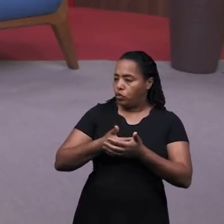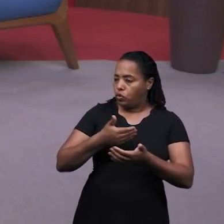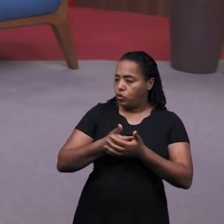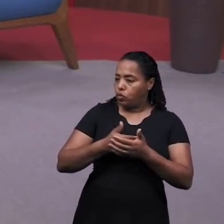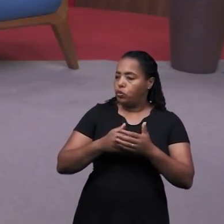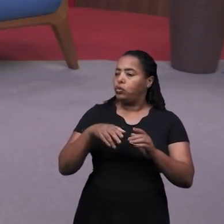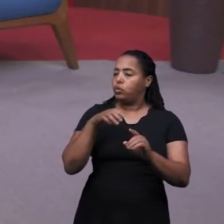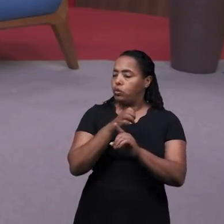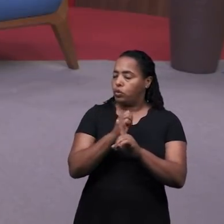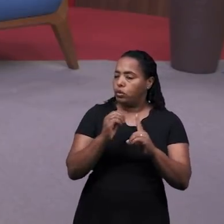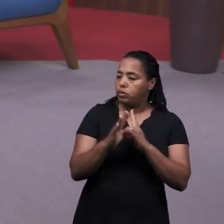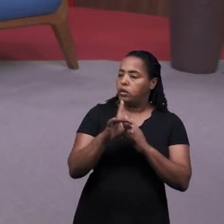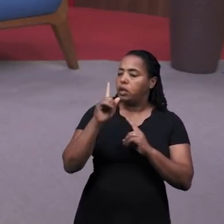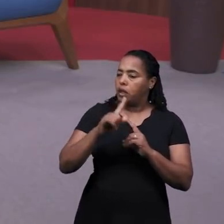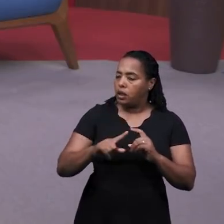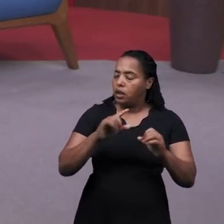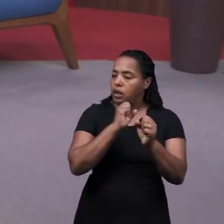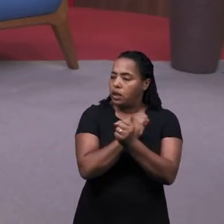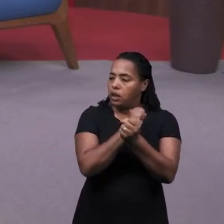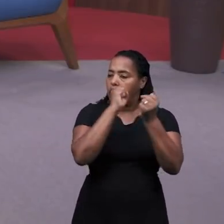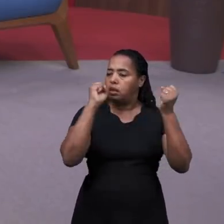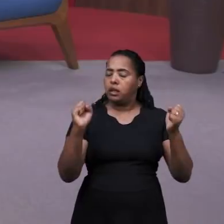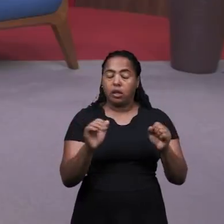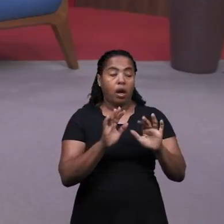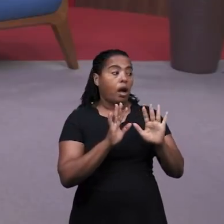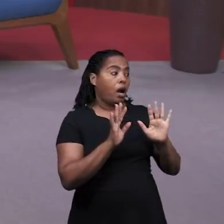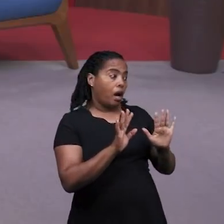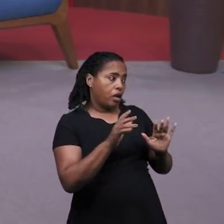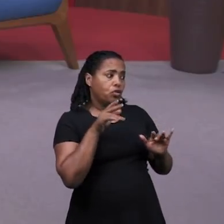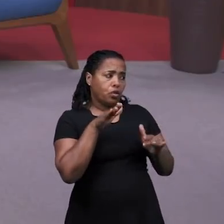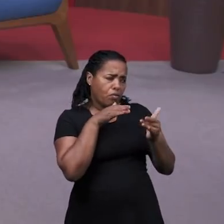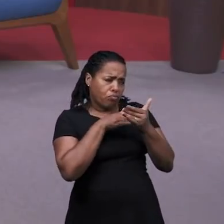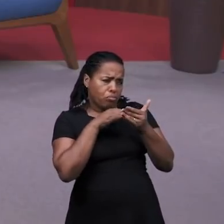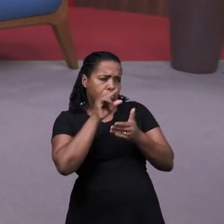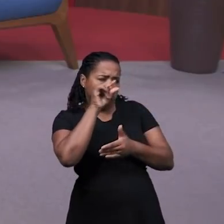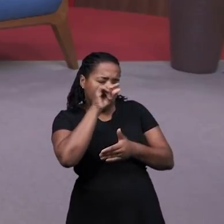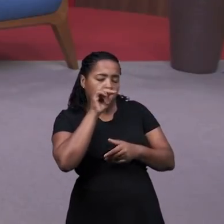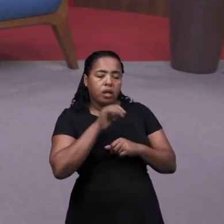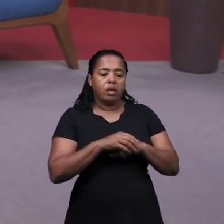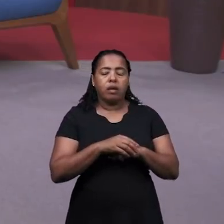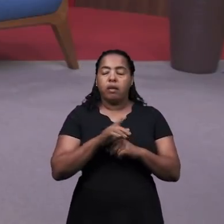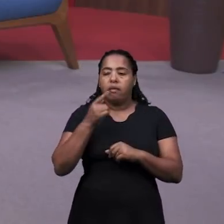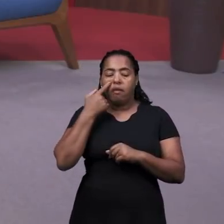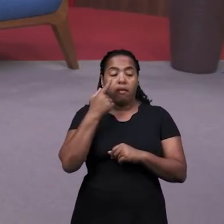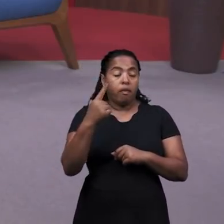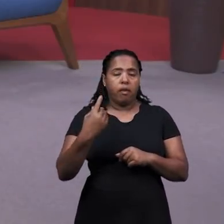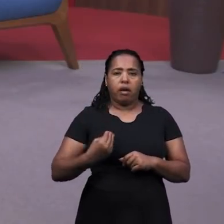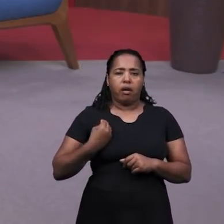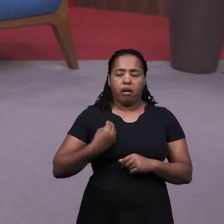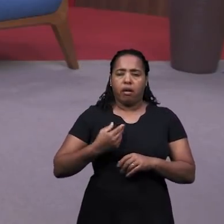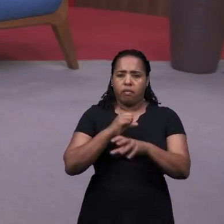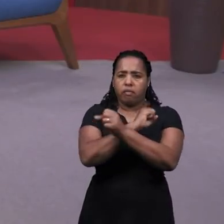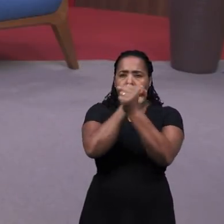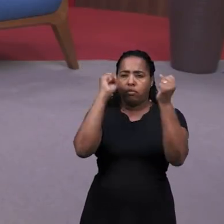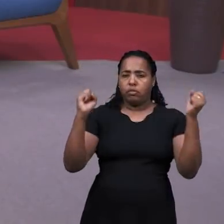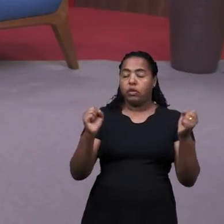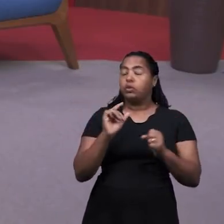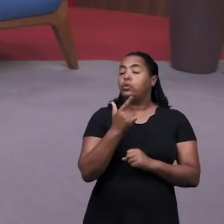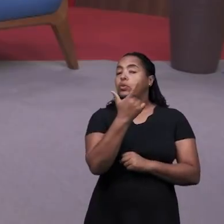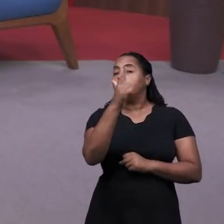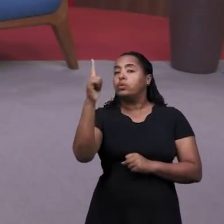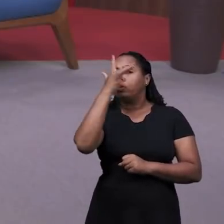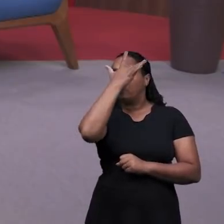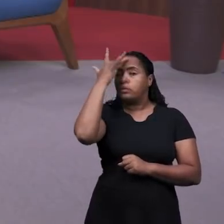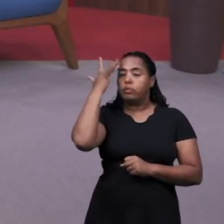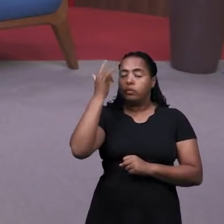que é Sansão. Sim. Que, só me permita te interromper, e o que nós vamos ver na vida de Sansão e de tantos outros,